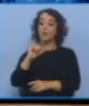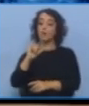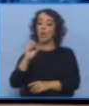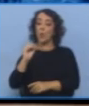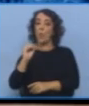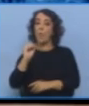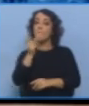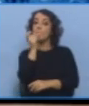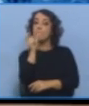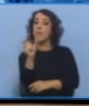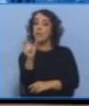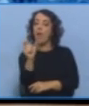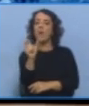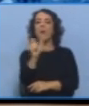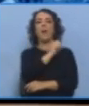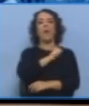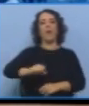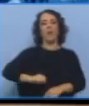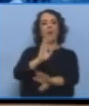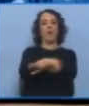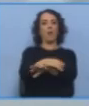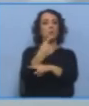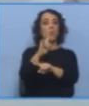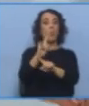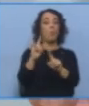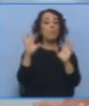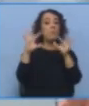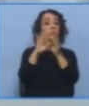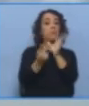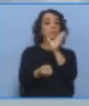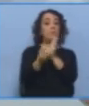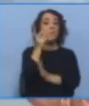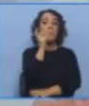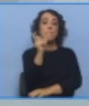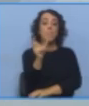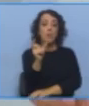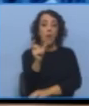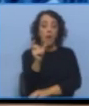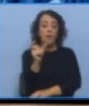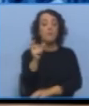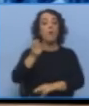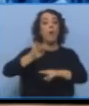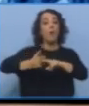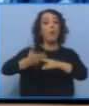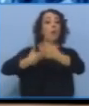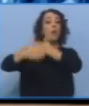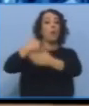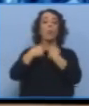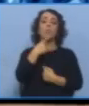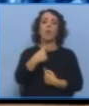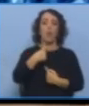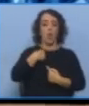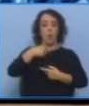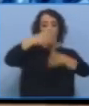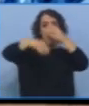grego é uma palavra que vem de aprendizagem. E, portanto, um negócio é um momento em que eu não estou a aprender e estou a gerar lucro. Nós